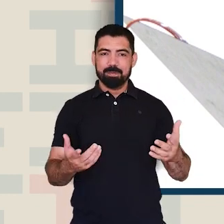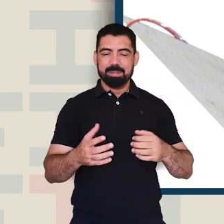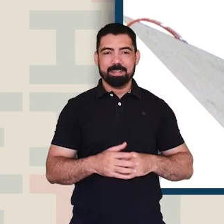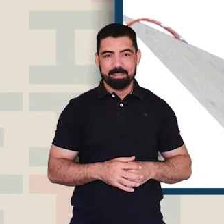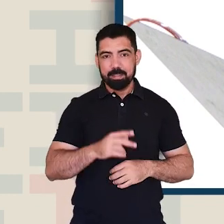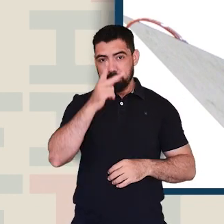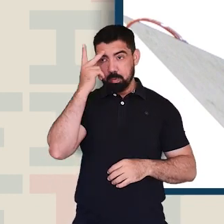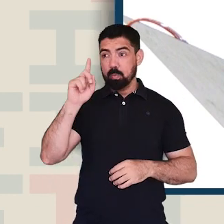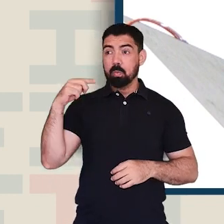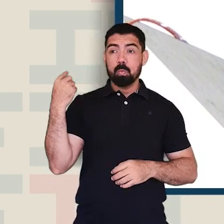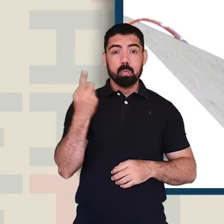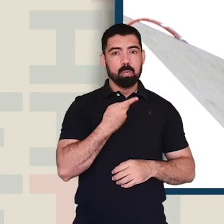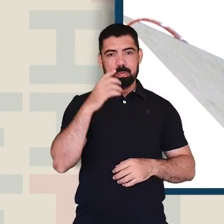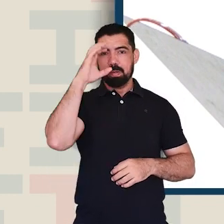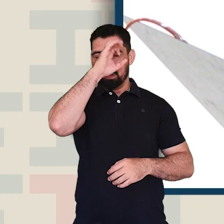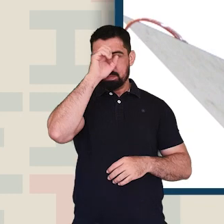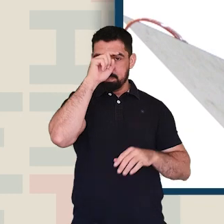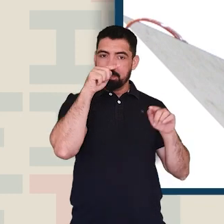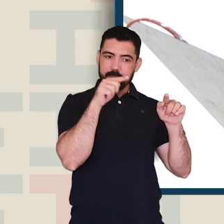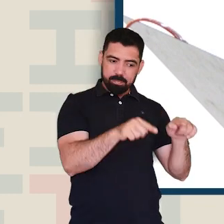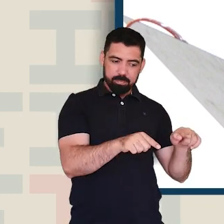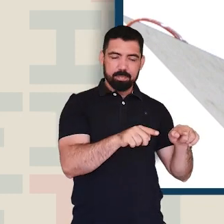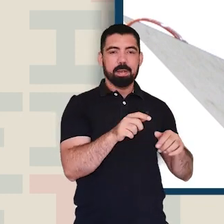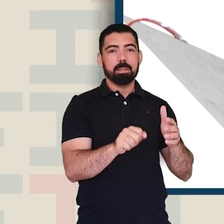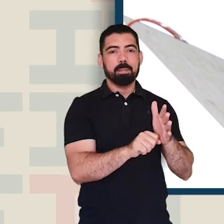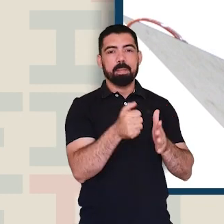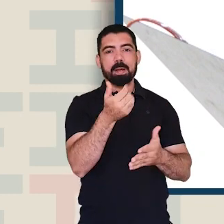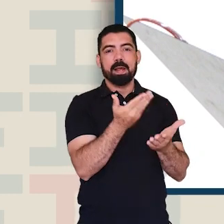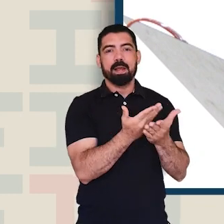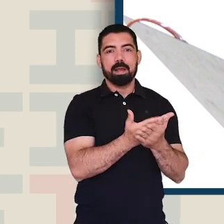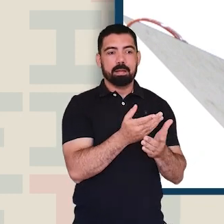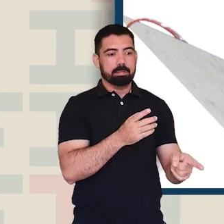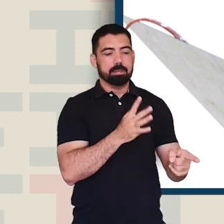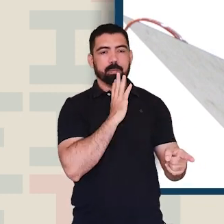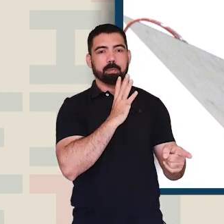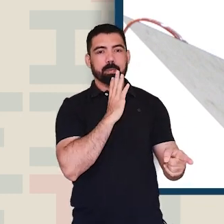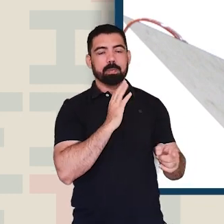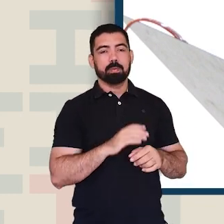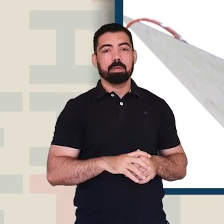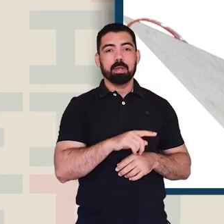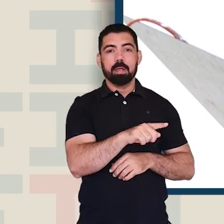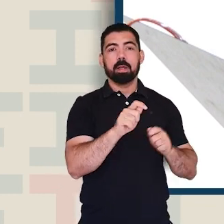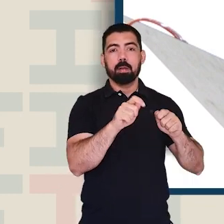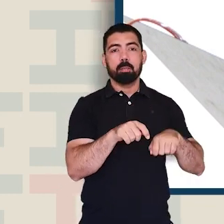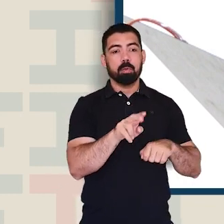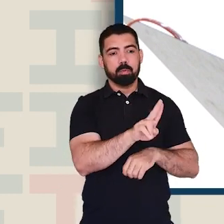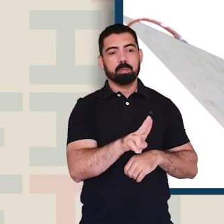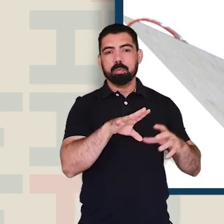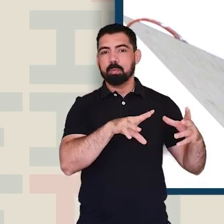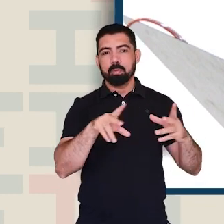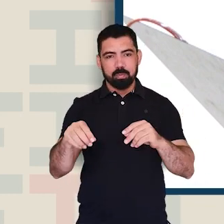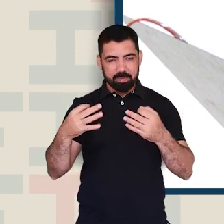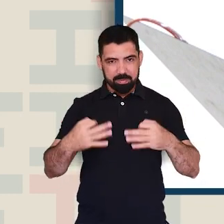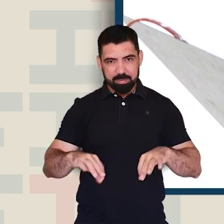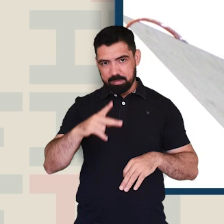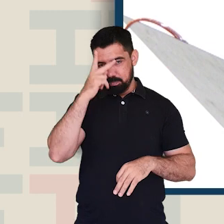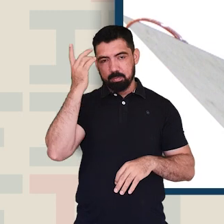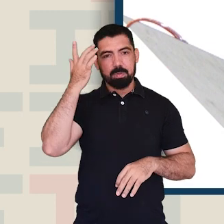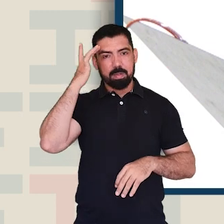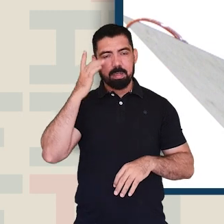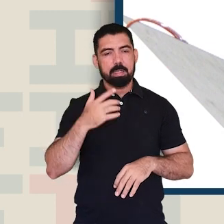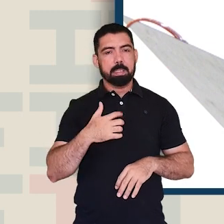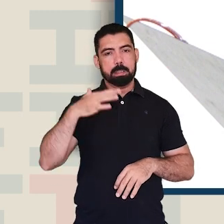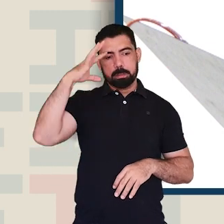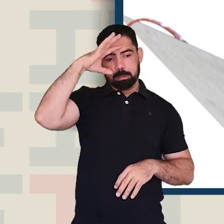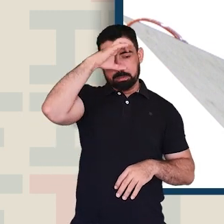é a escala que todo mundo aprende, a primeira aula que é logo aprender a escala pentatônica, porque essa escala dá para tocar em tudo, né? Todo mundo acha